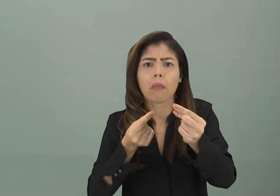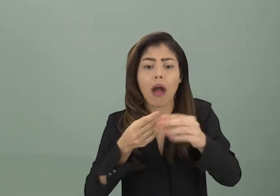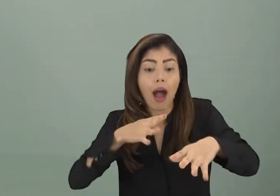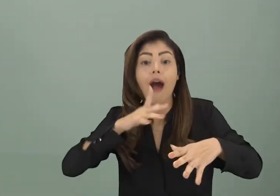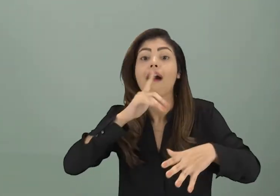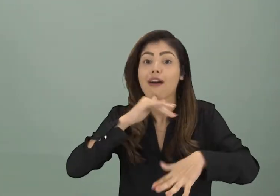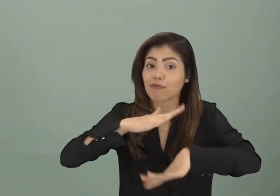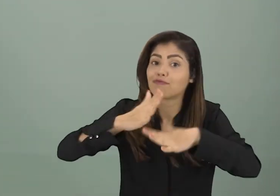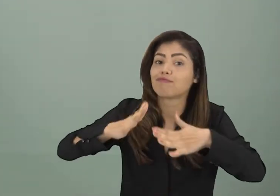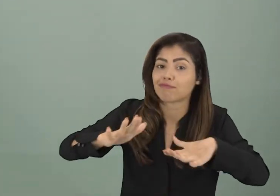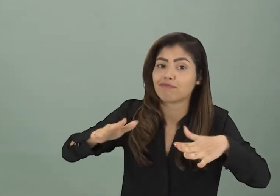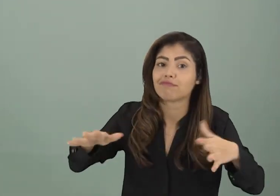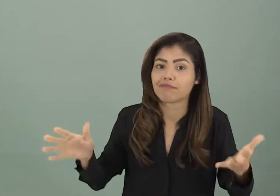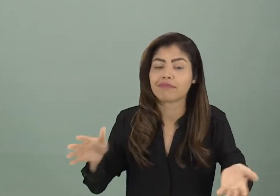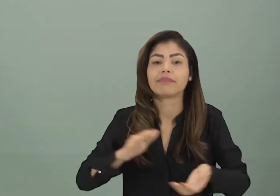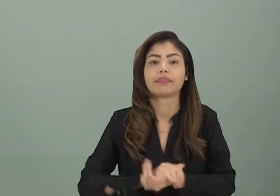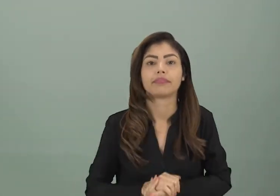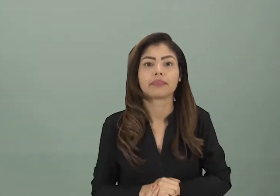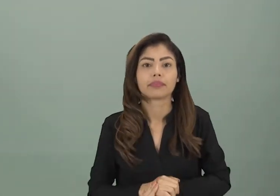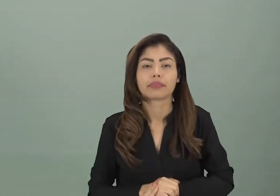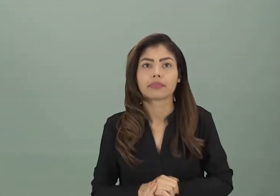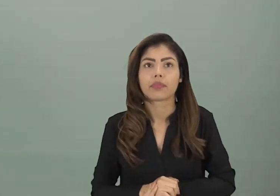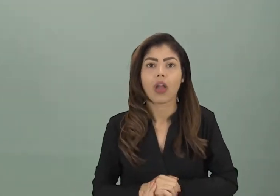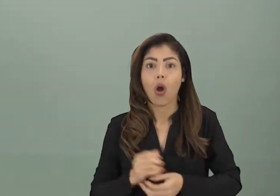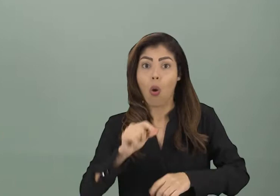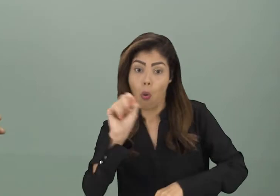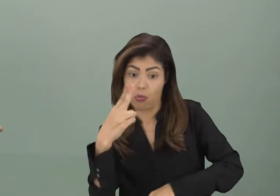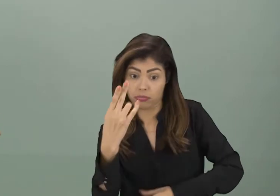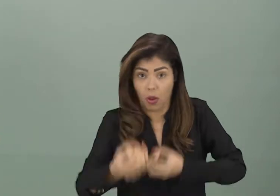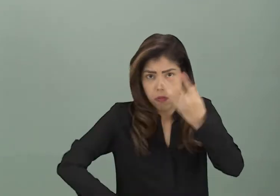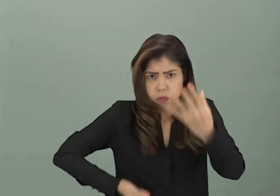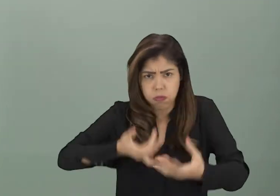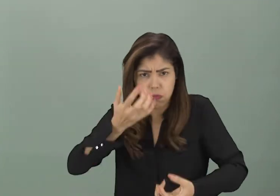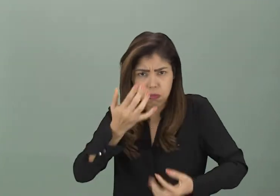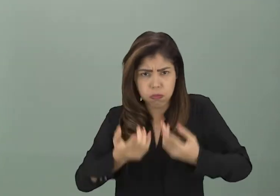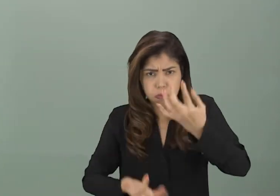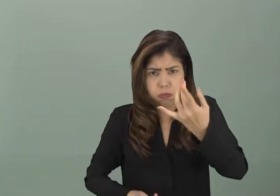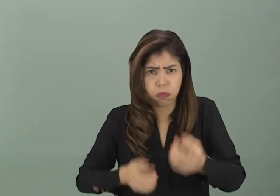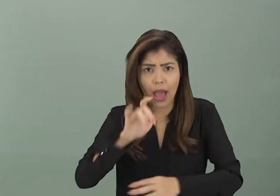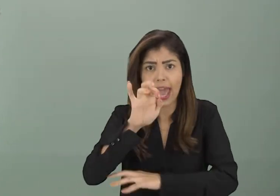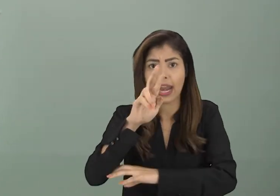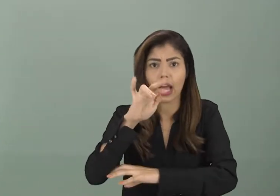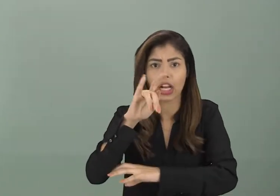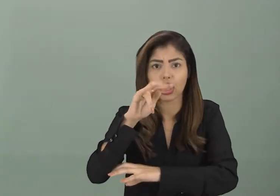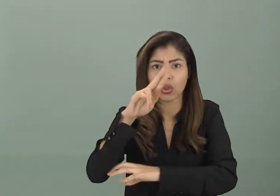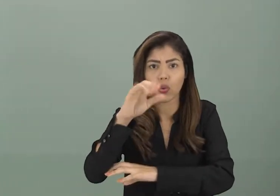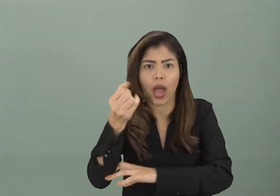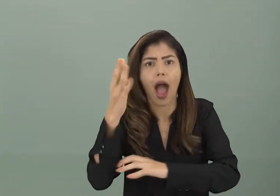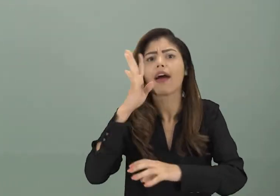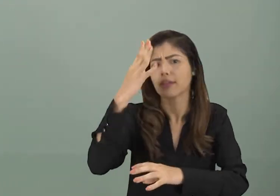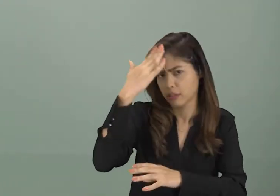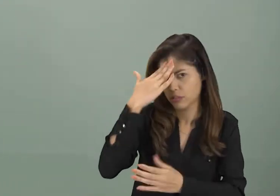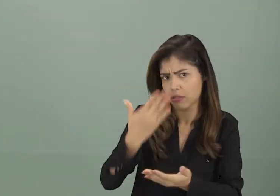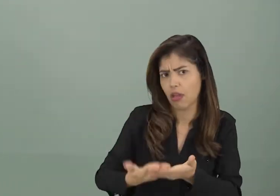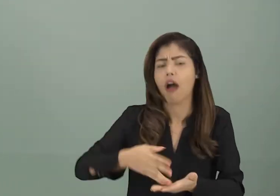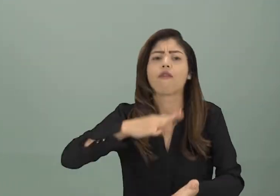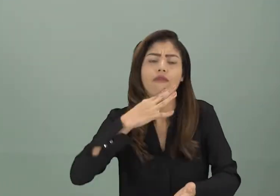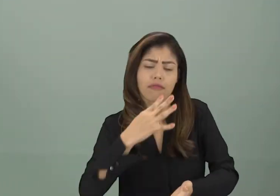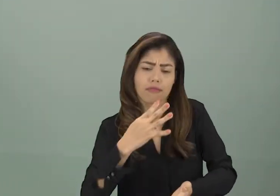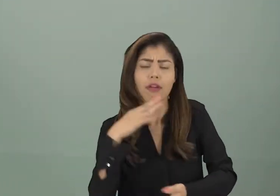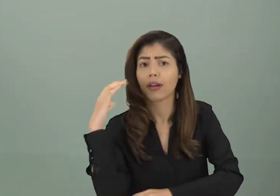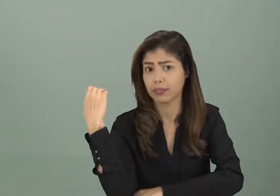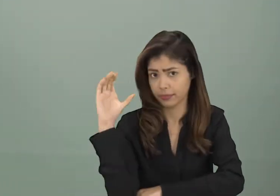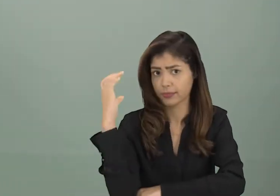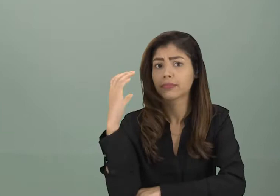água. Outros diziam que era no fogo. Heráclito, por exemplo, acreditava que o conhecimento, a